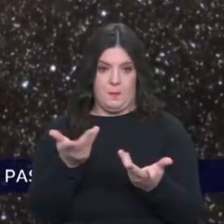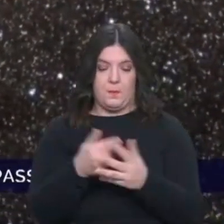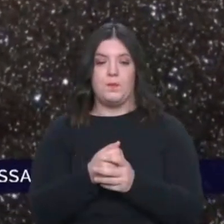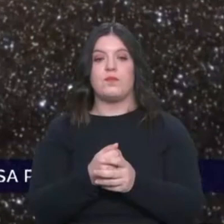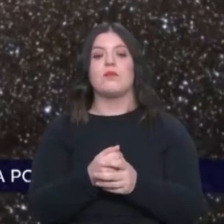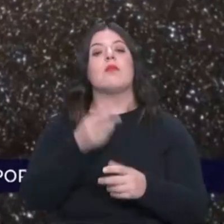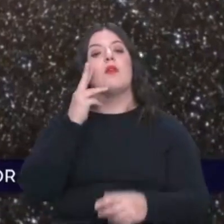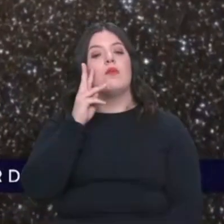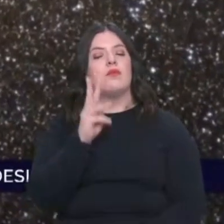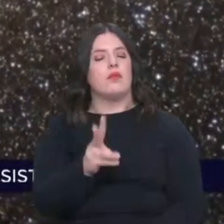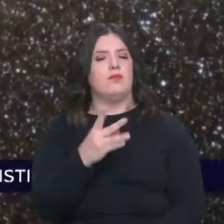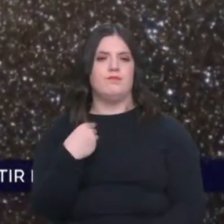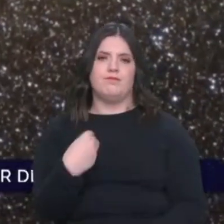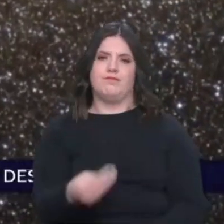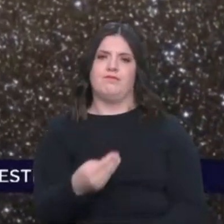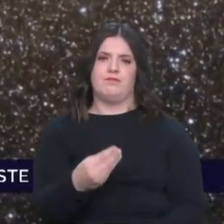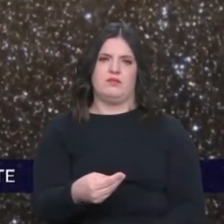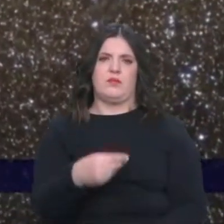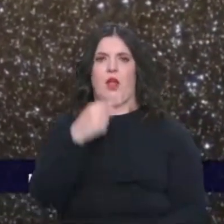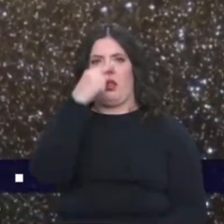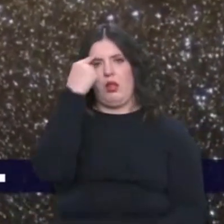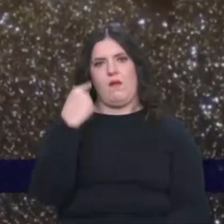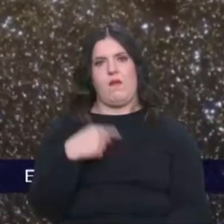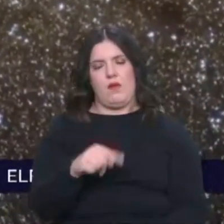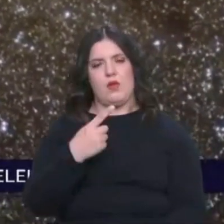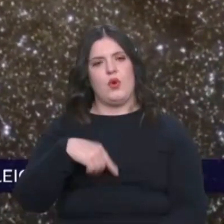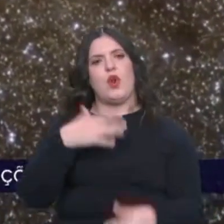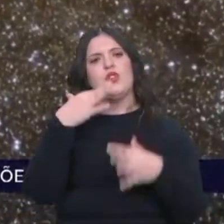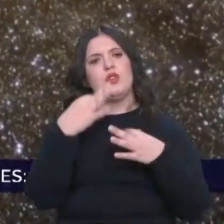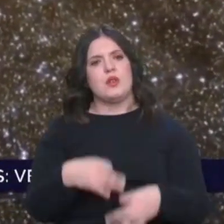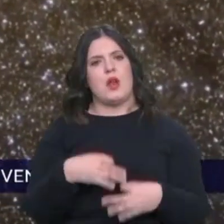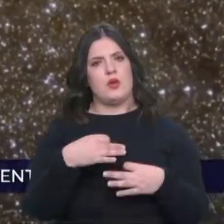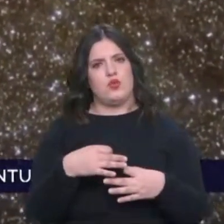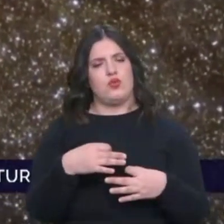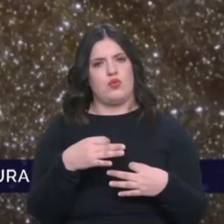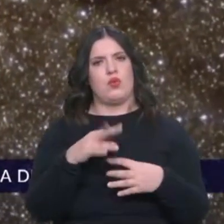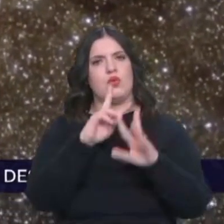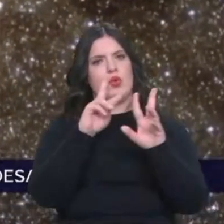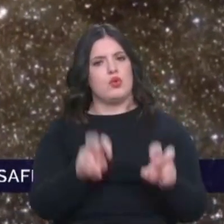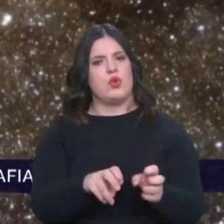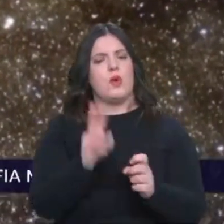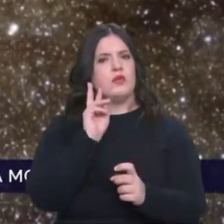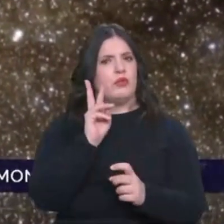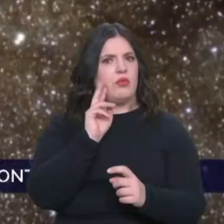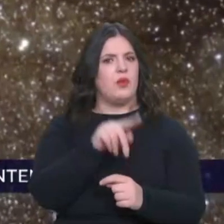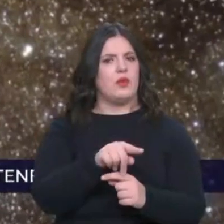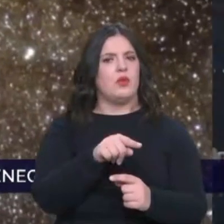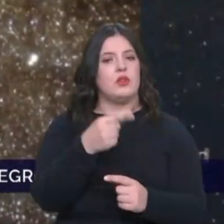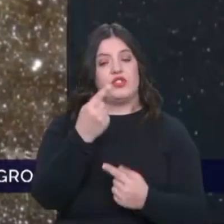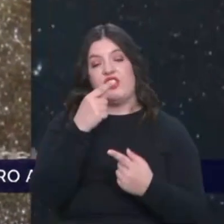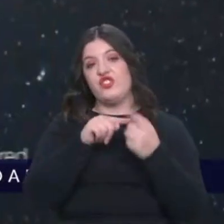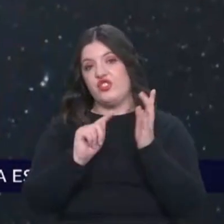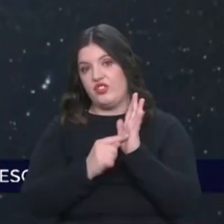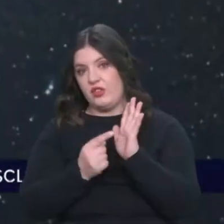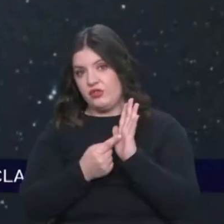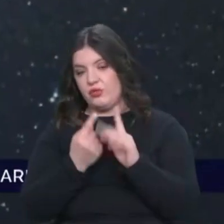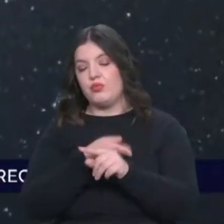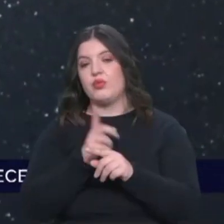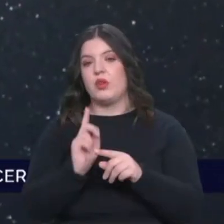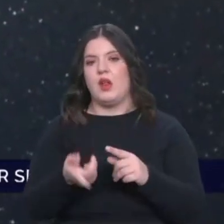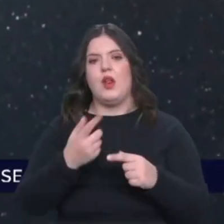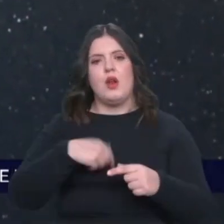que é muito difícil nós termos a certeza sobre estes valores desta simulação. Porquê? Nós não